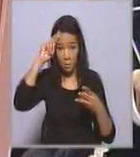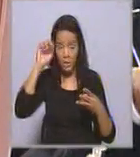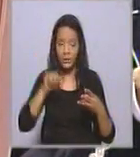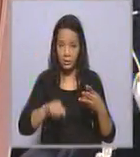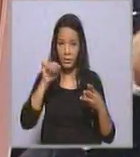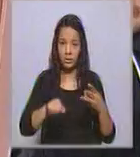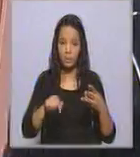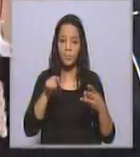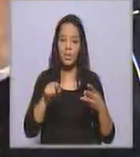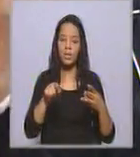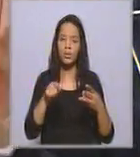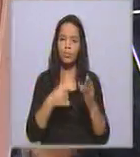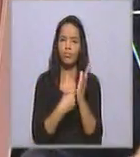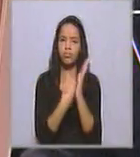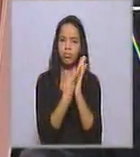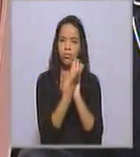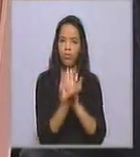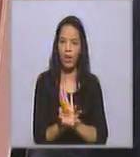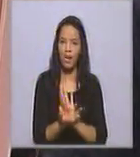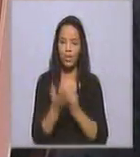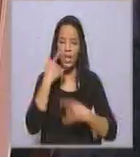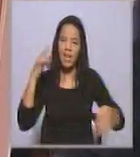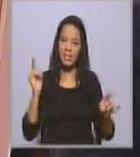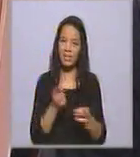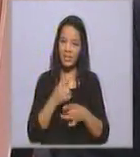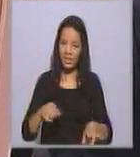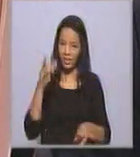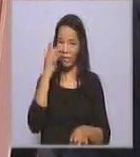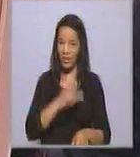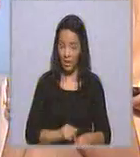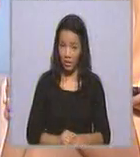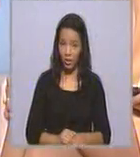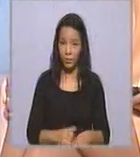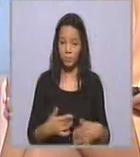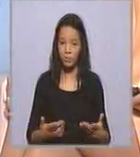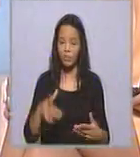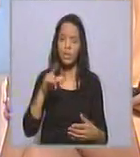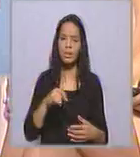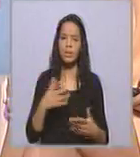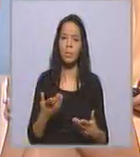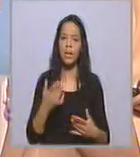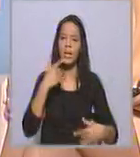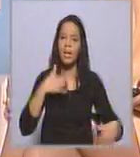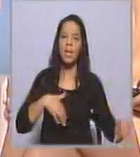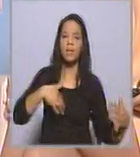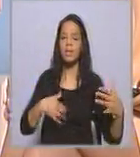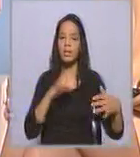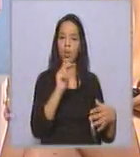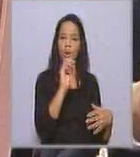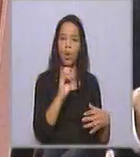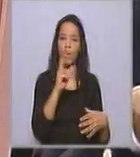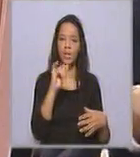exatamente, isto tem toda a panóplia dos ritmos africanos. Olha, a dança oriental do norte da África, a dança oriental está patente aqui também,